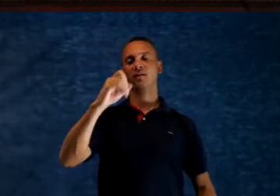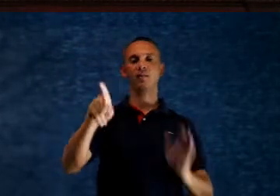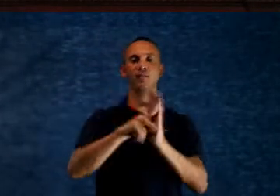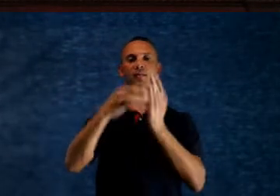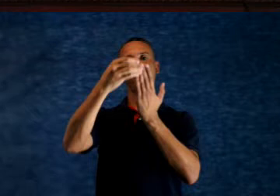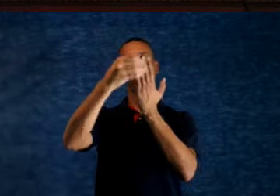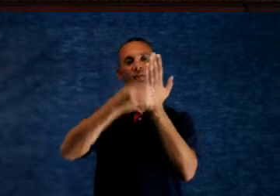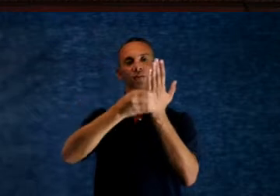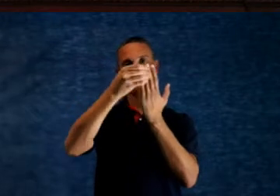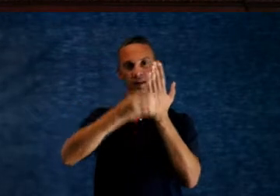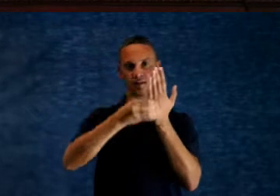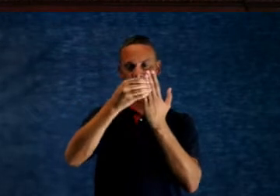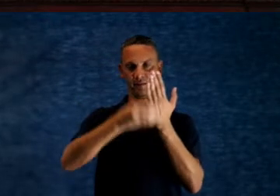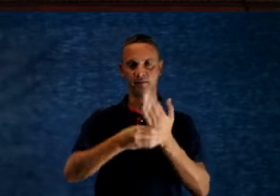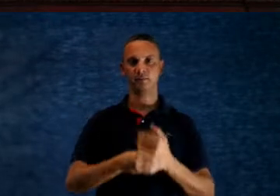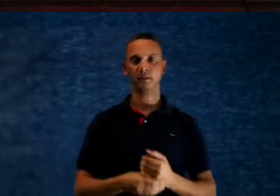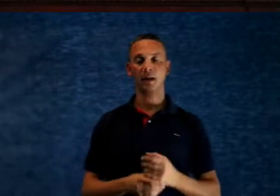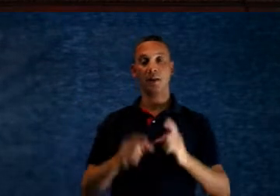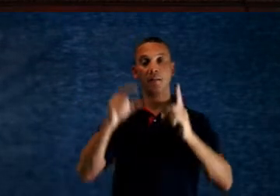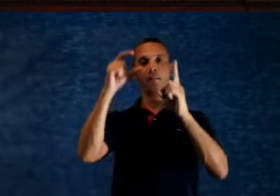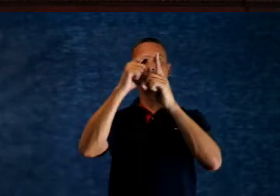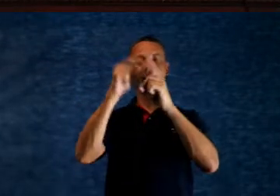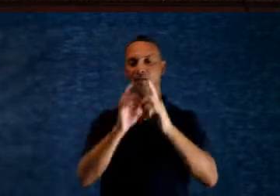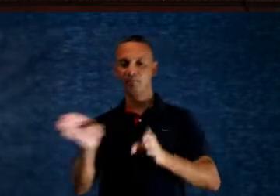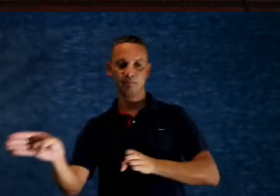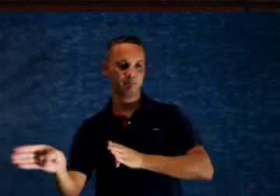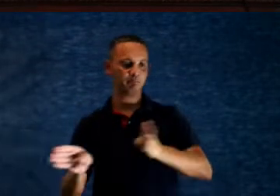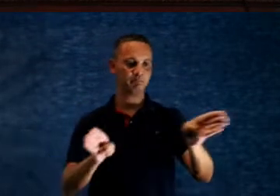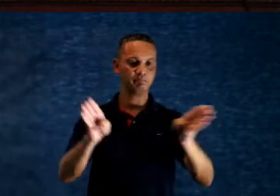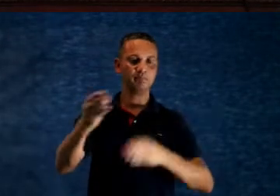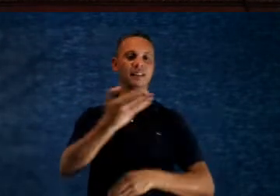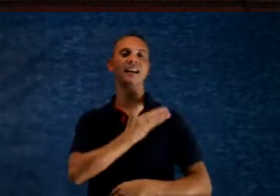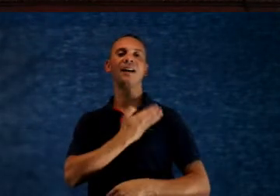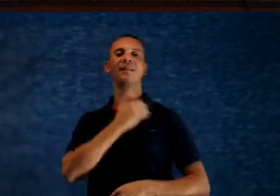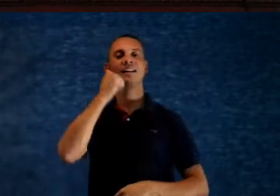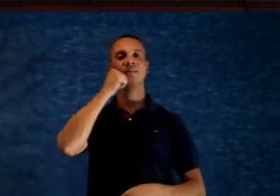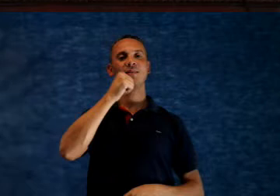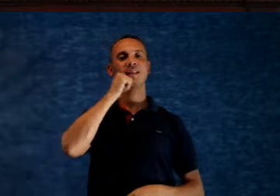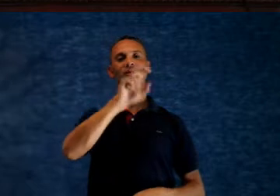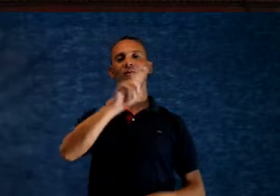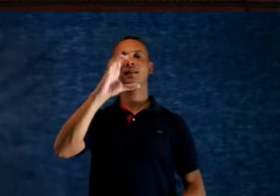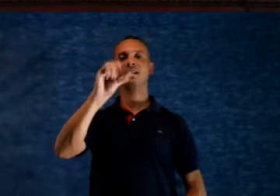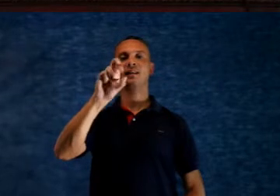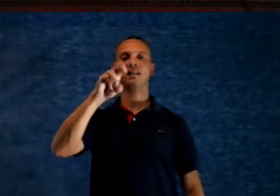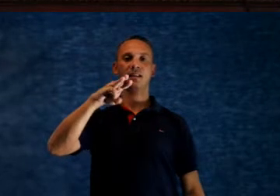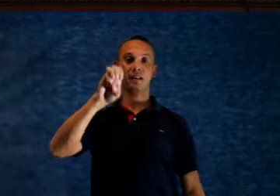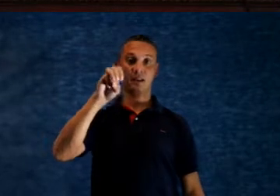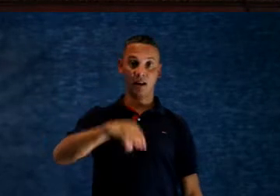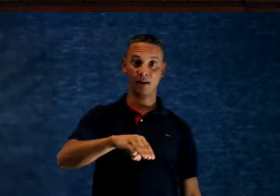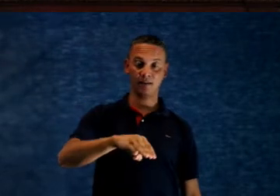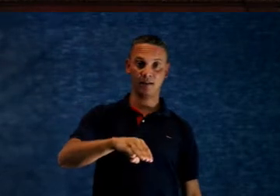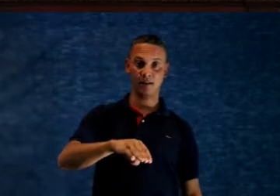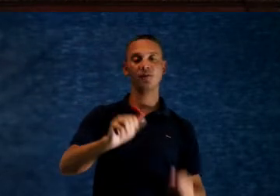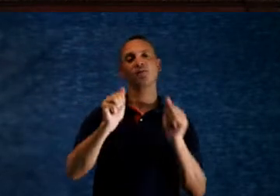ao livro Palavras Descruzadas, da confreira, amiga, fraterna Carmen Schneider Guimarães, que, ao lado de